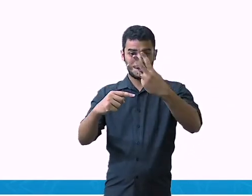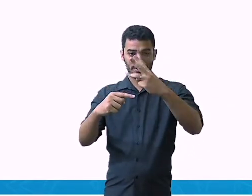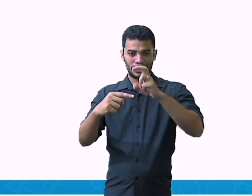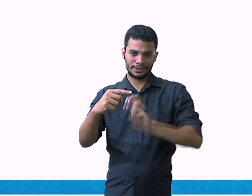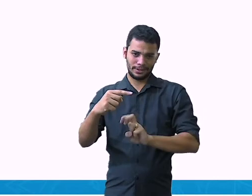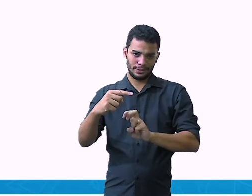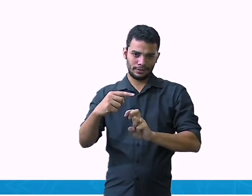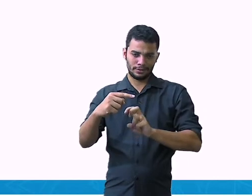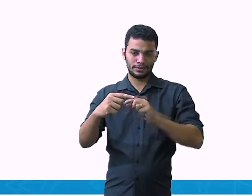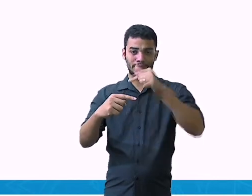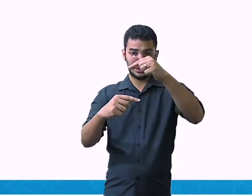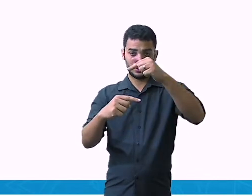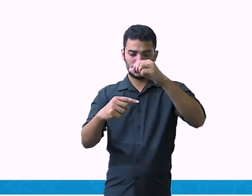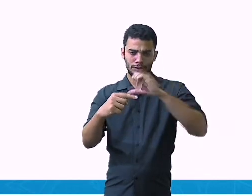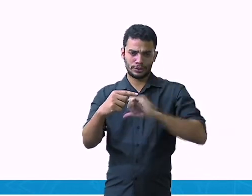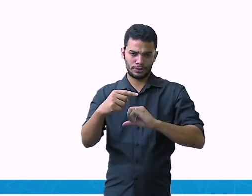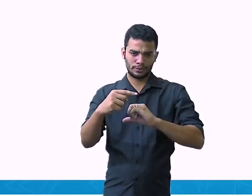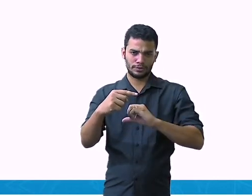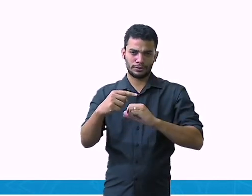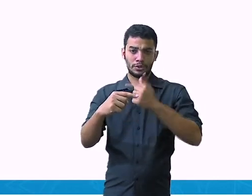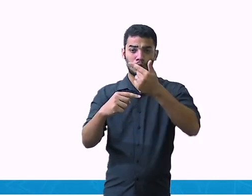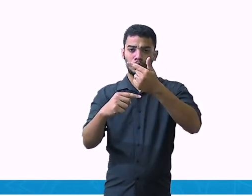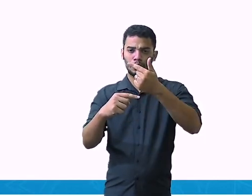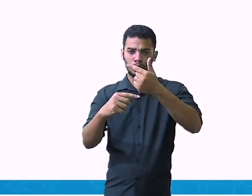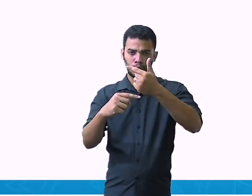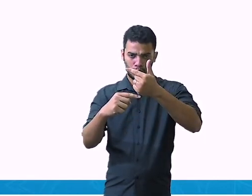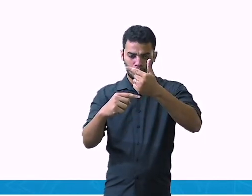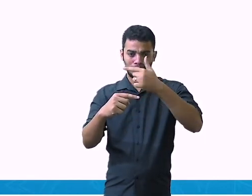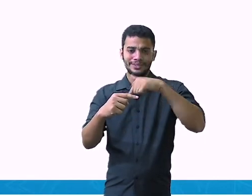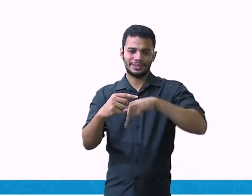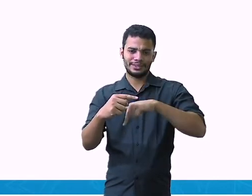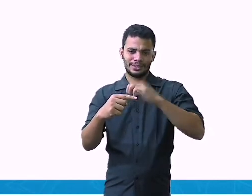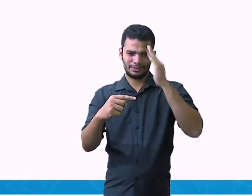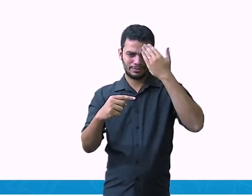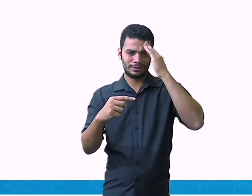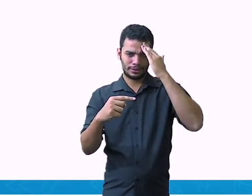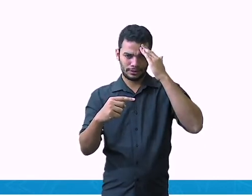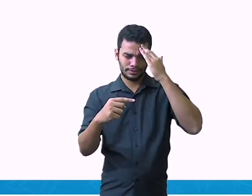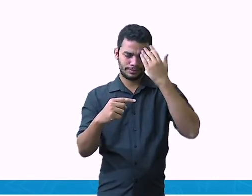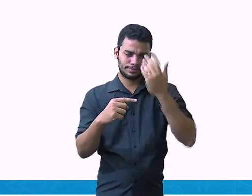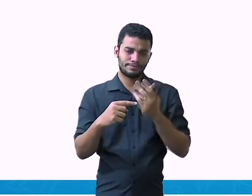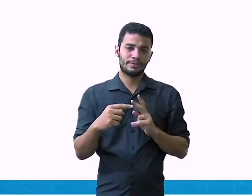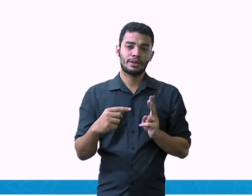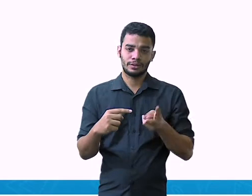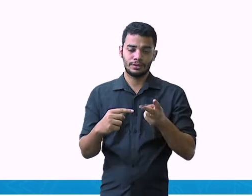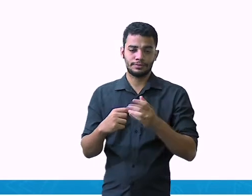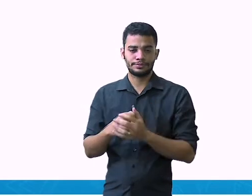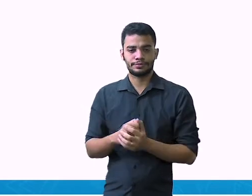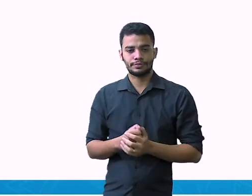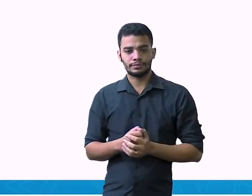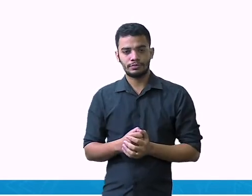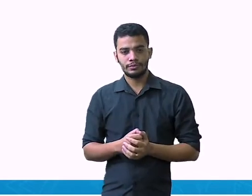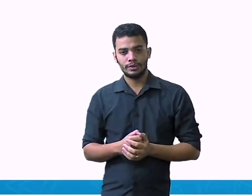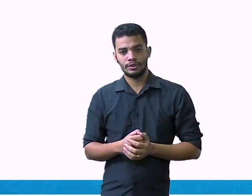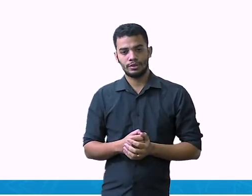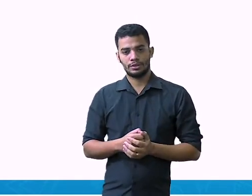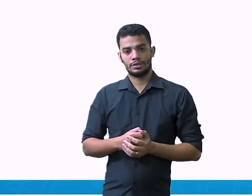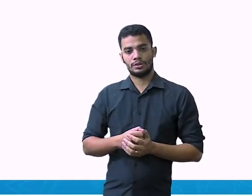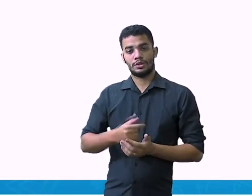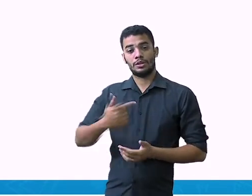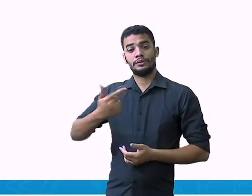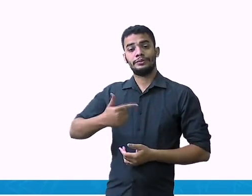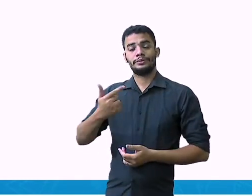o numerador for menor que o denominador. Fechou? Vamos para a próxima. Imprópria.